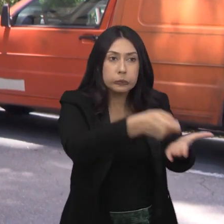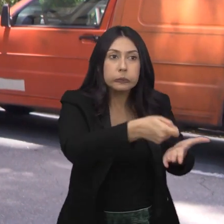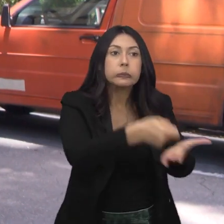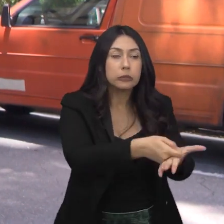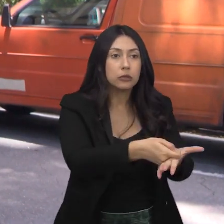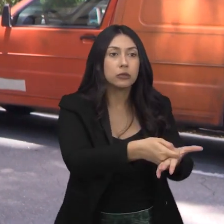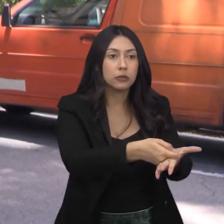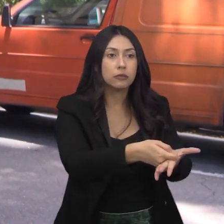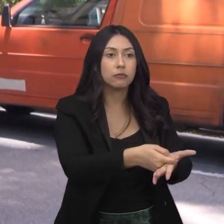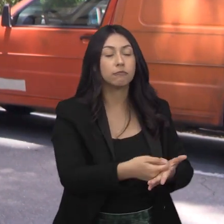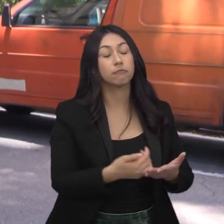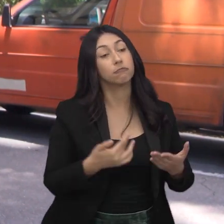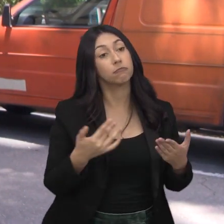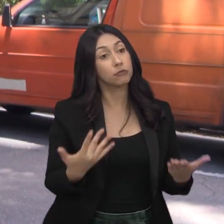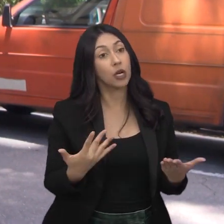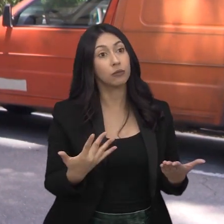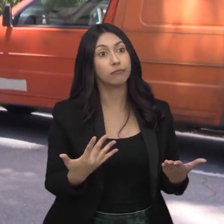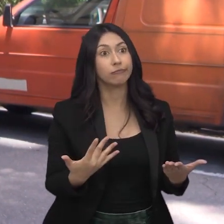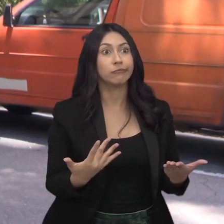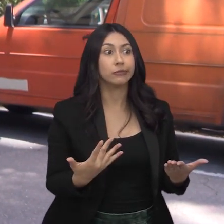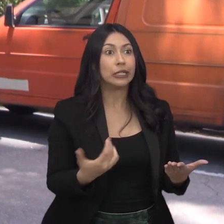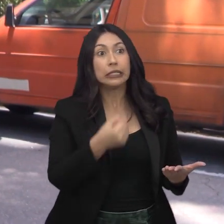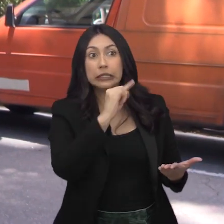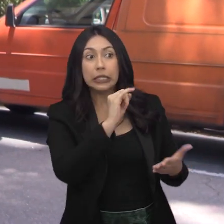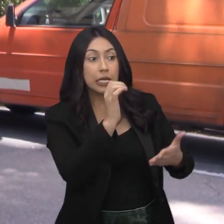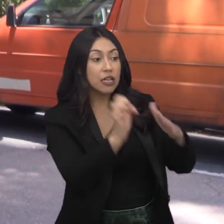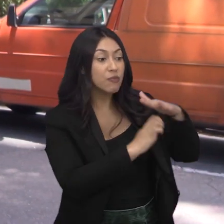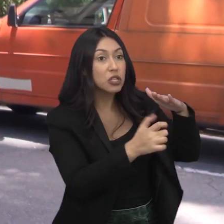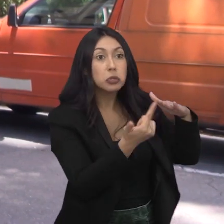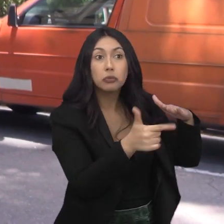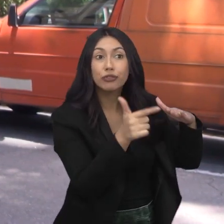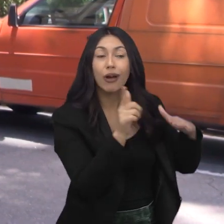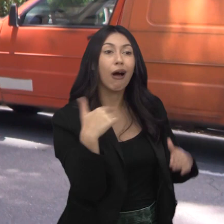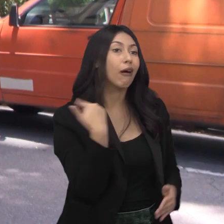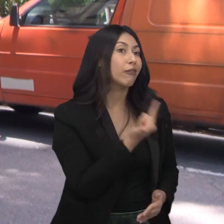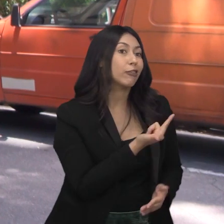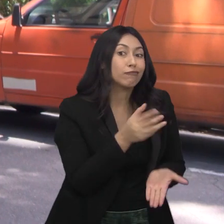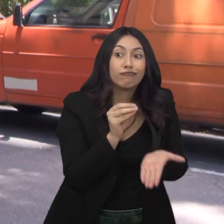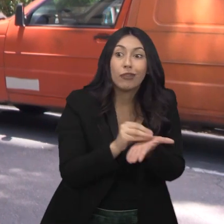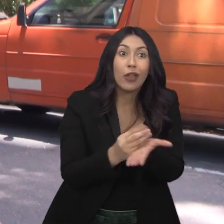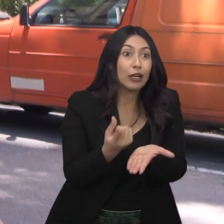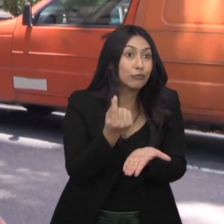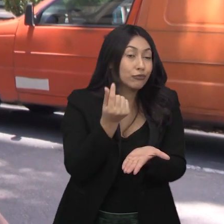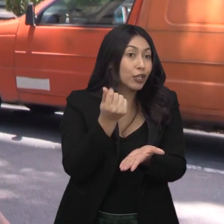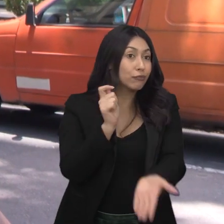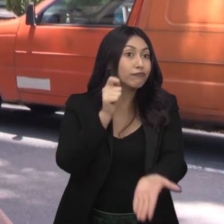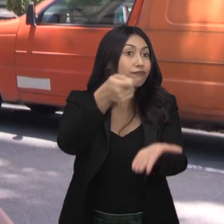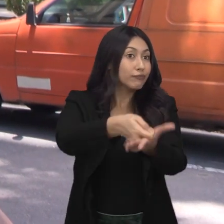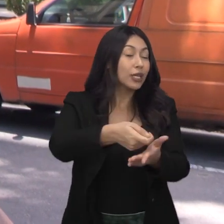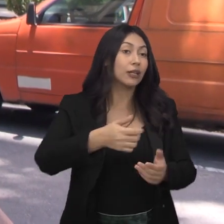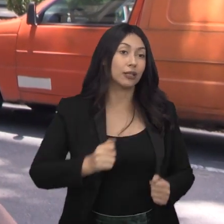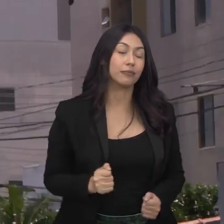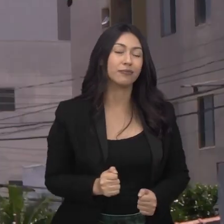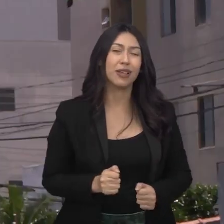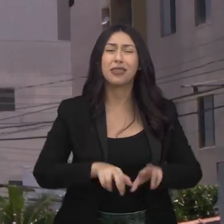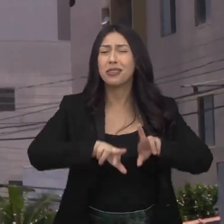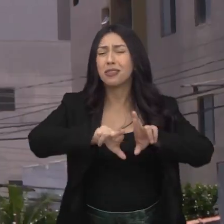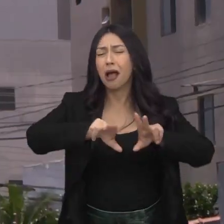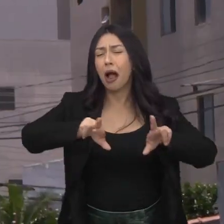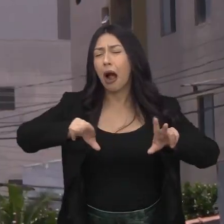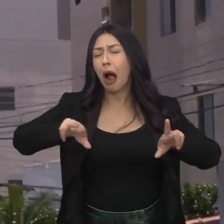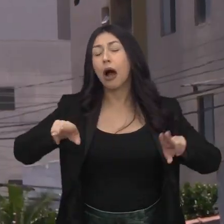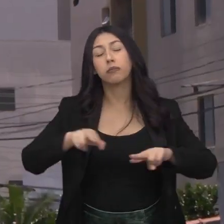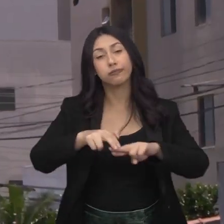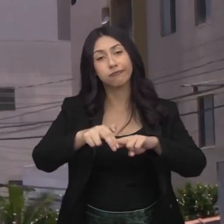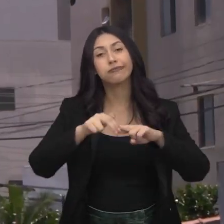a importância faltante. Então, se não fosse dessa forma, a gente não conseguiria honrar com os compromissos determinados em assembleia. São